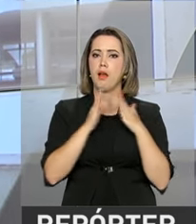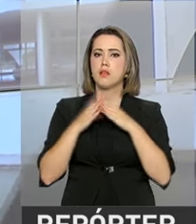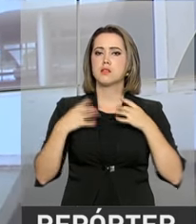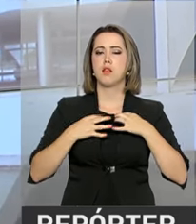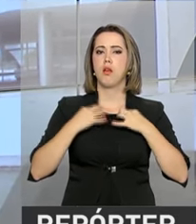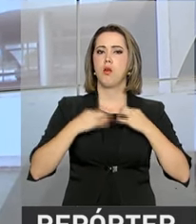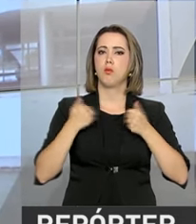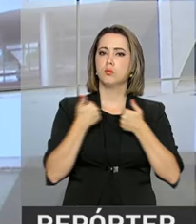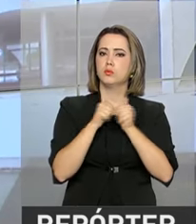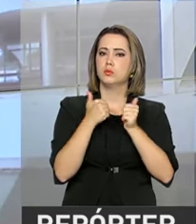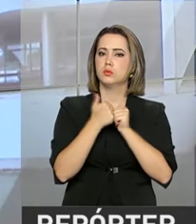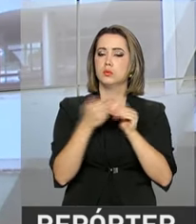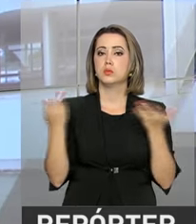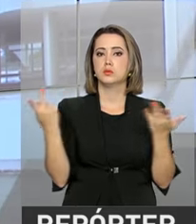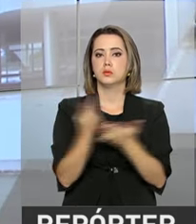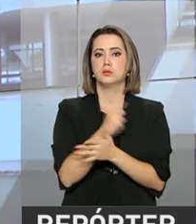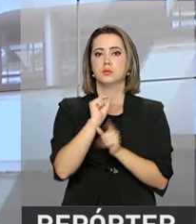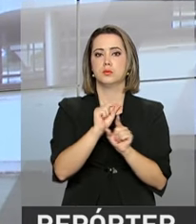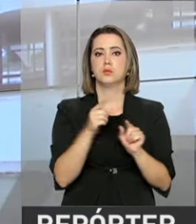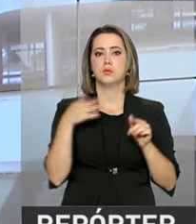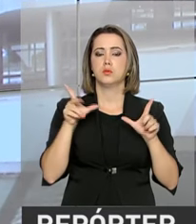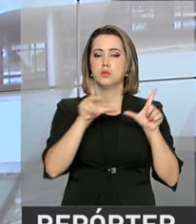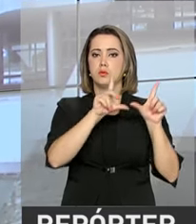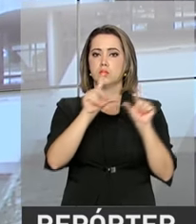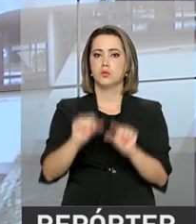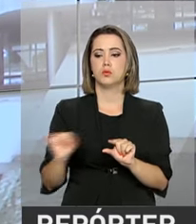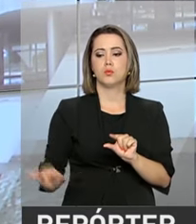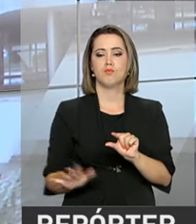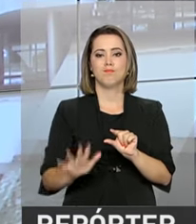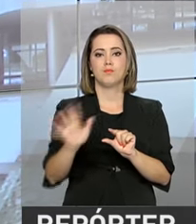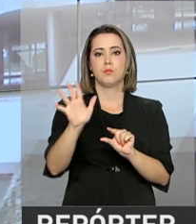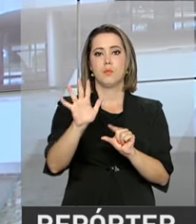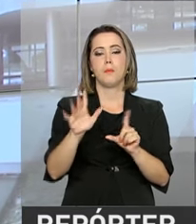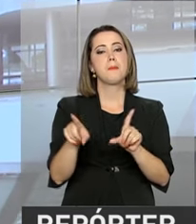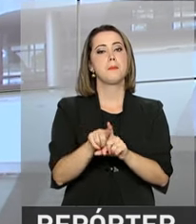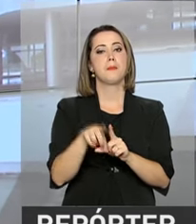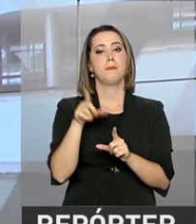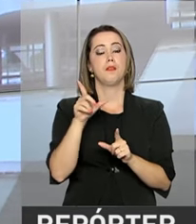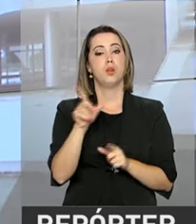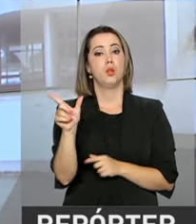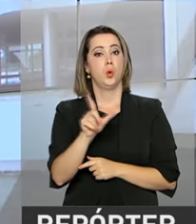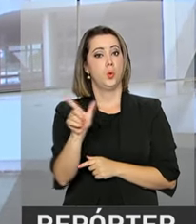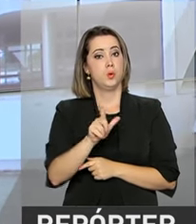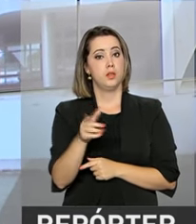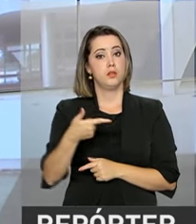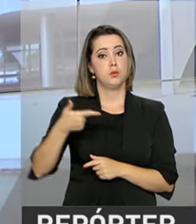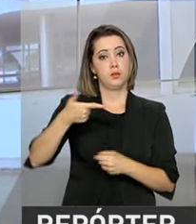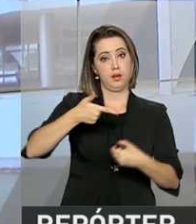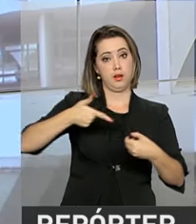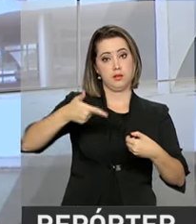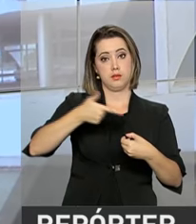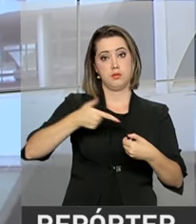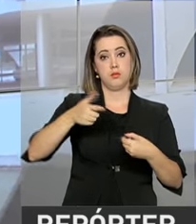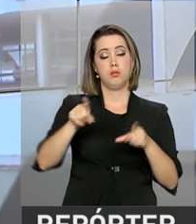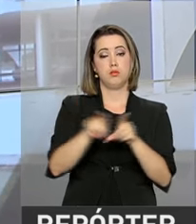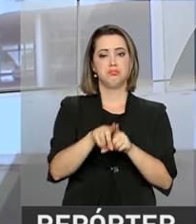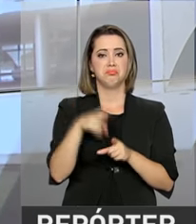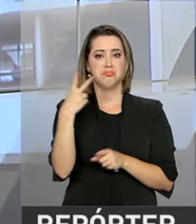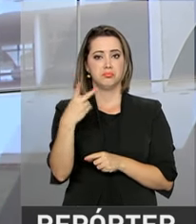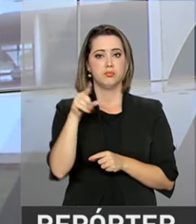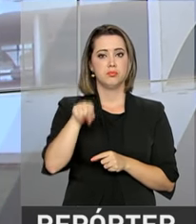vestuário e transportes foram os que contribuíram para a desaceleração da inflação. O litro da gasolina, por exemplo, ficou em